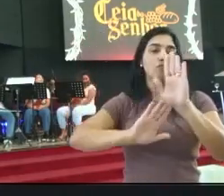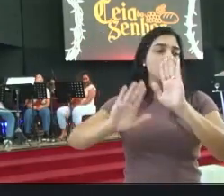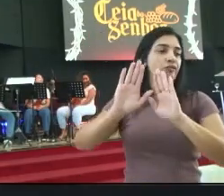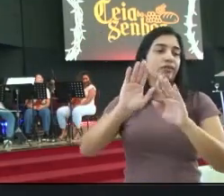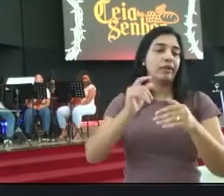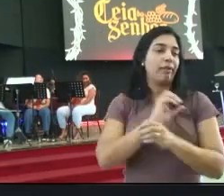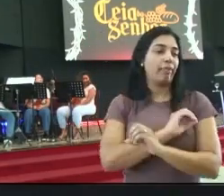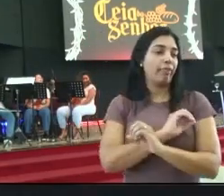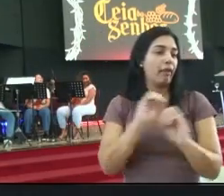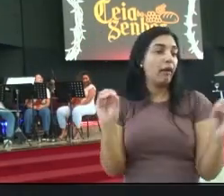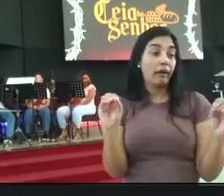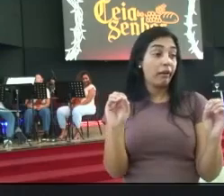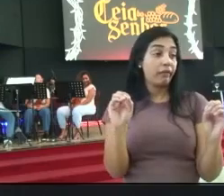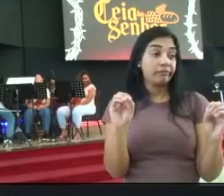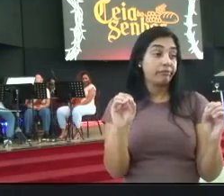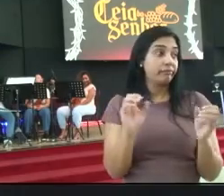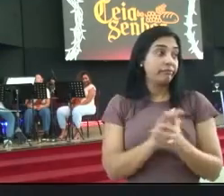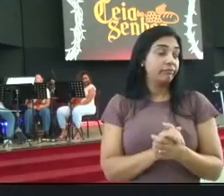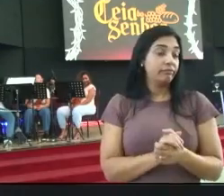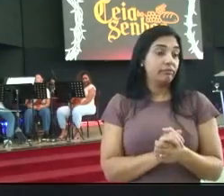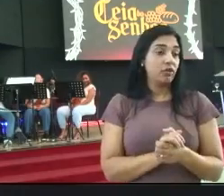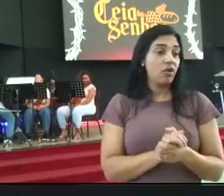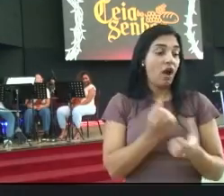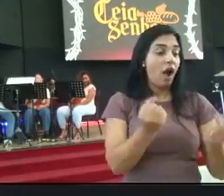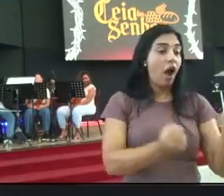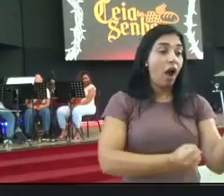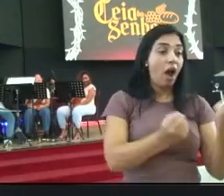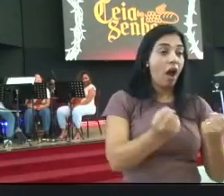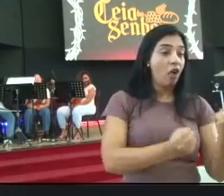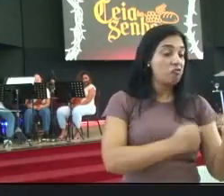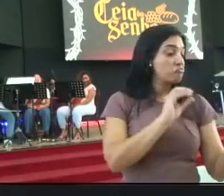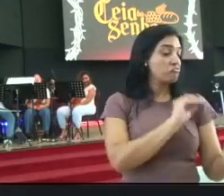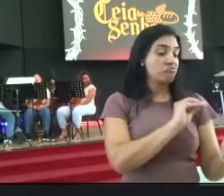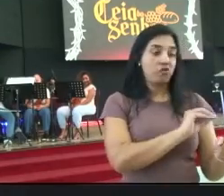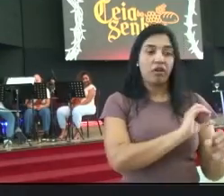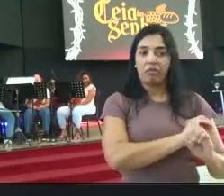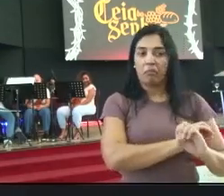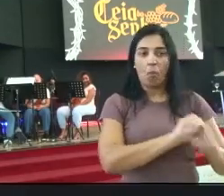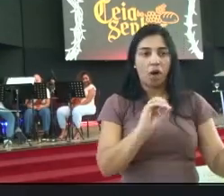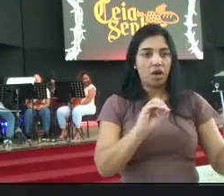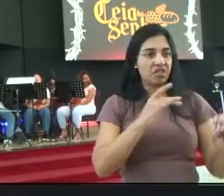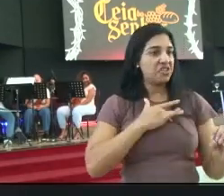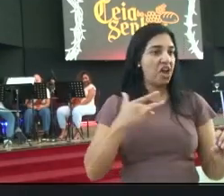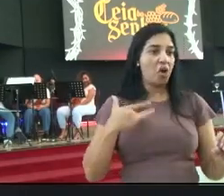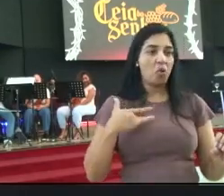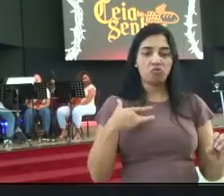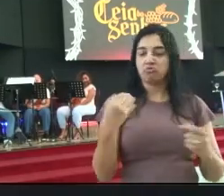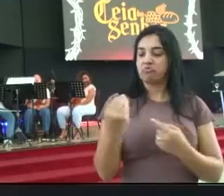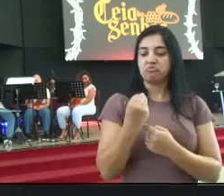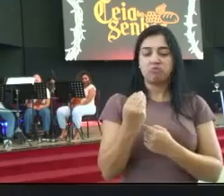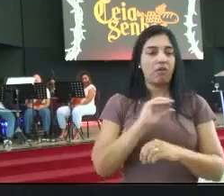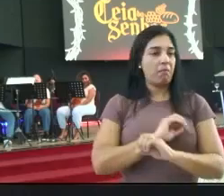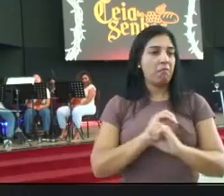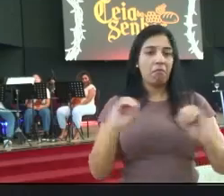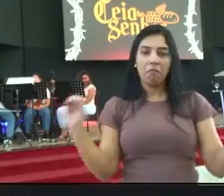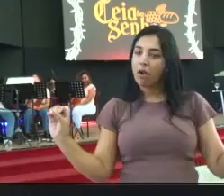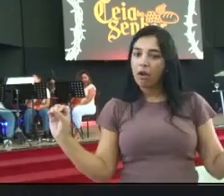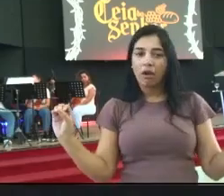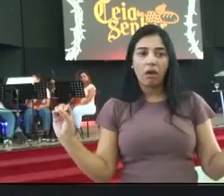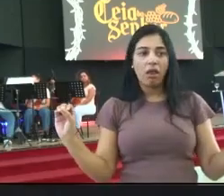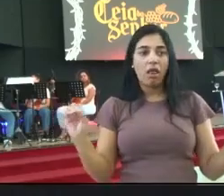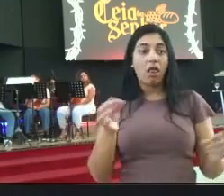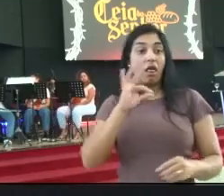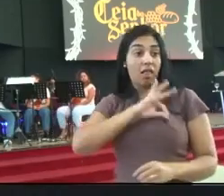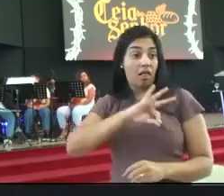que Deus deu. Não cuida bem do veículo, não cuida bem da saúde, não cuida bem